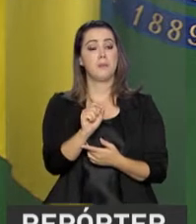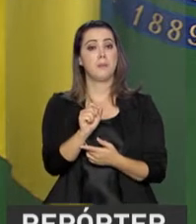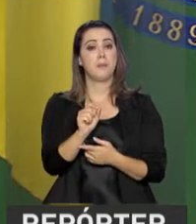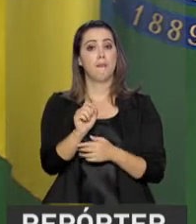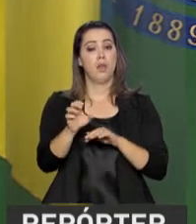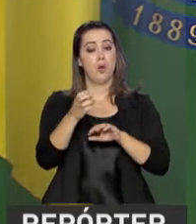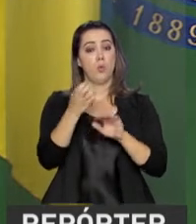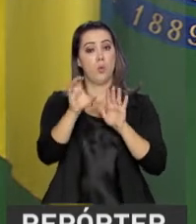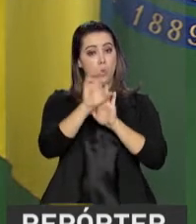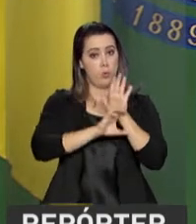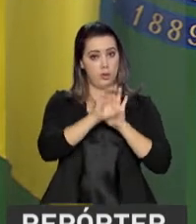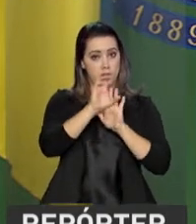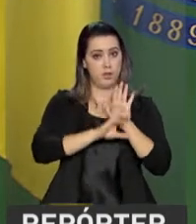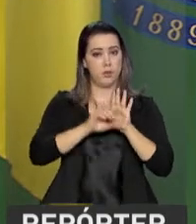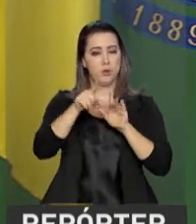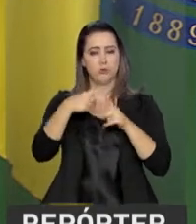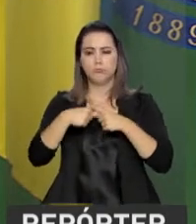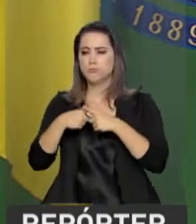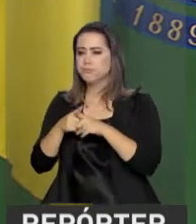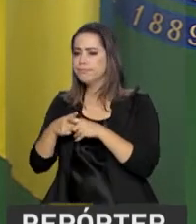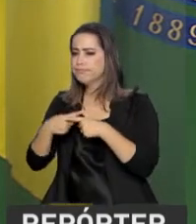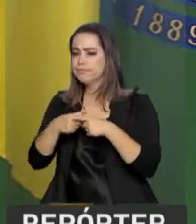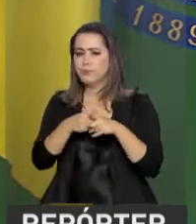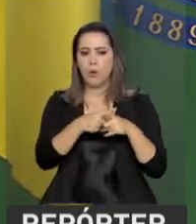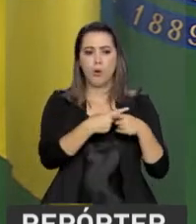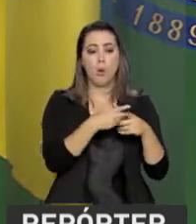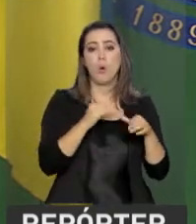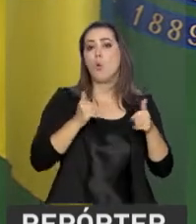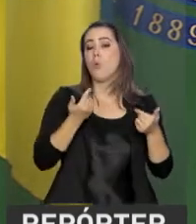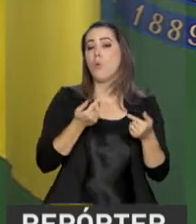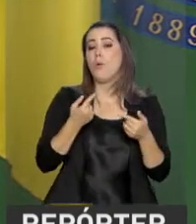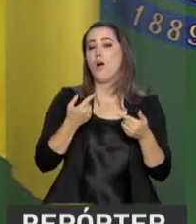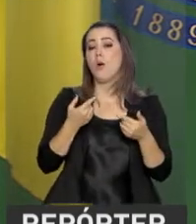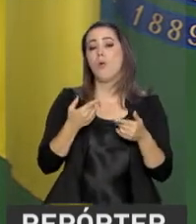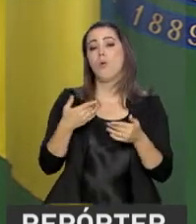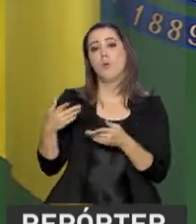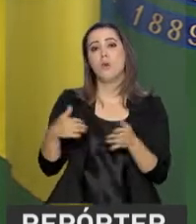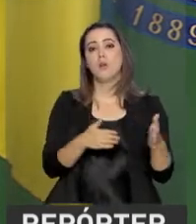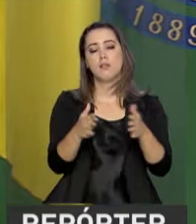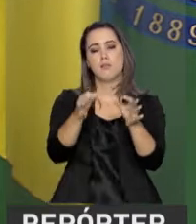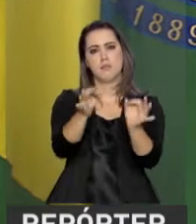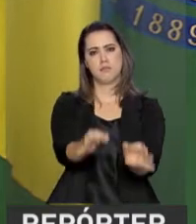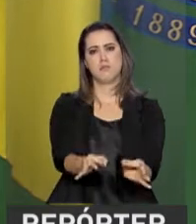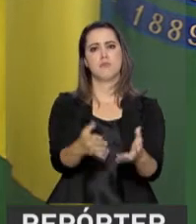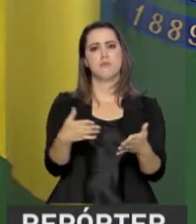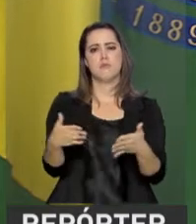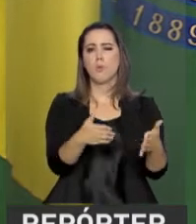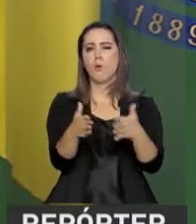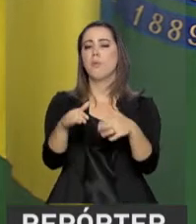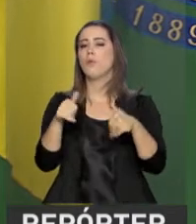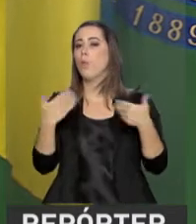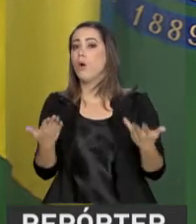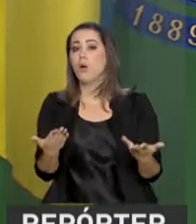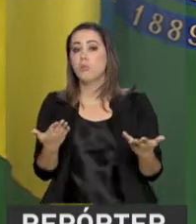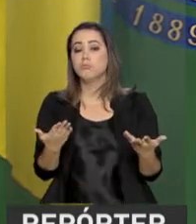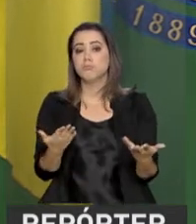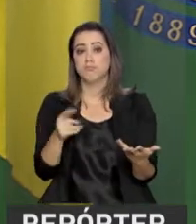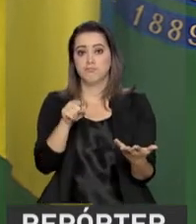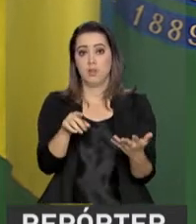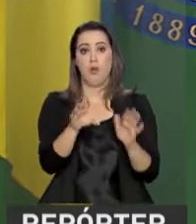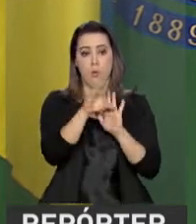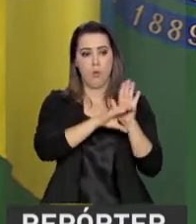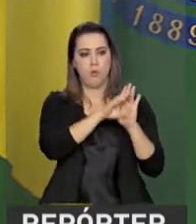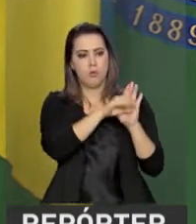disse o Mendonça, né? Indica com precisão em que direção caminhar. E por isso mesmo, agora nós